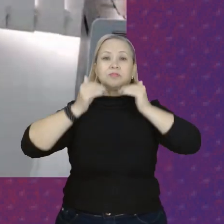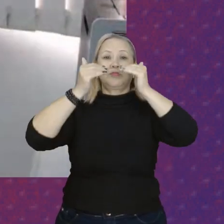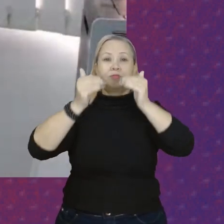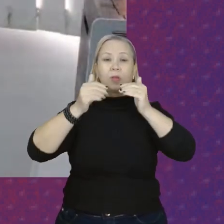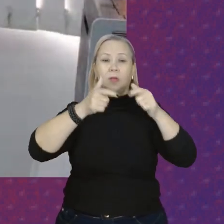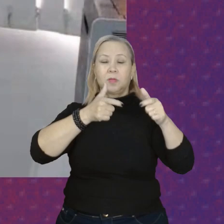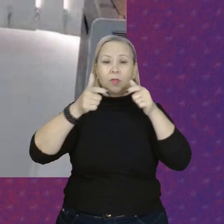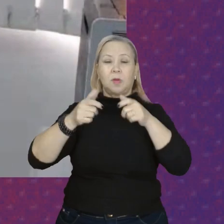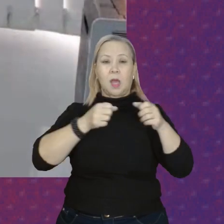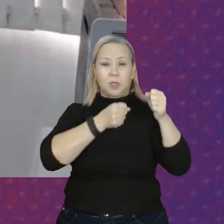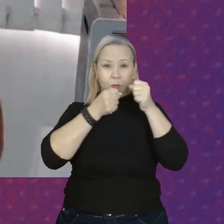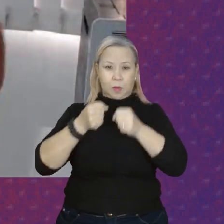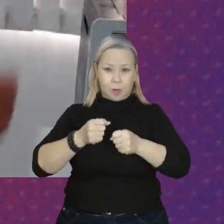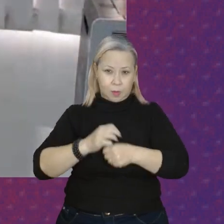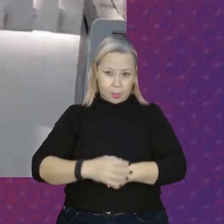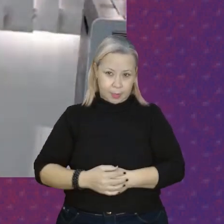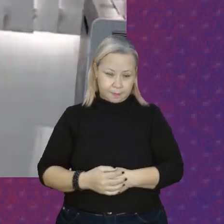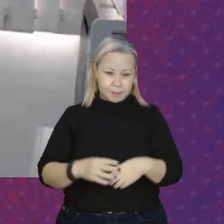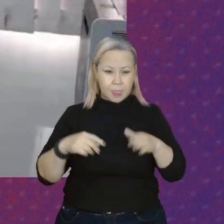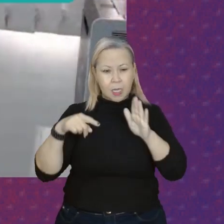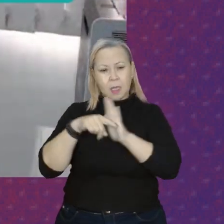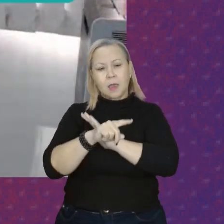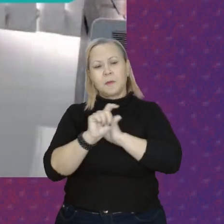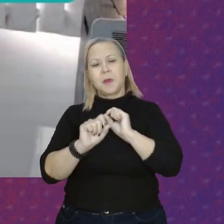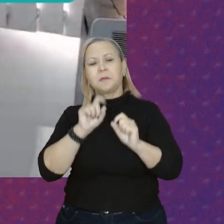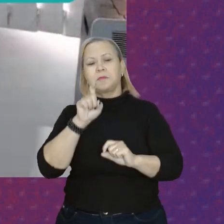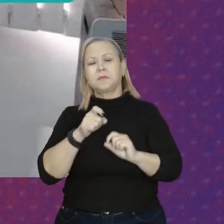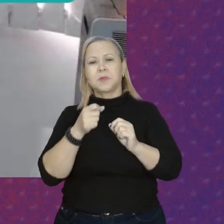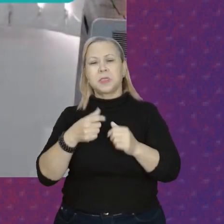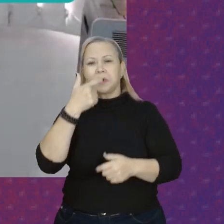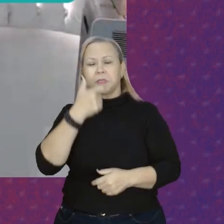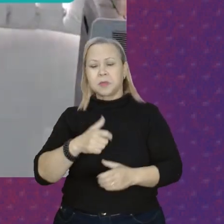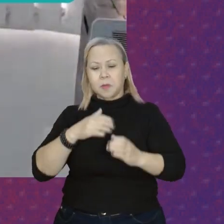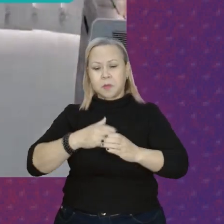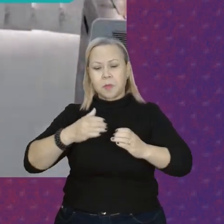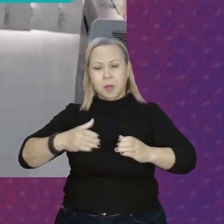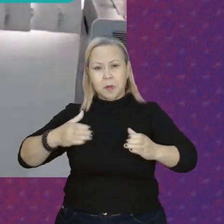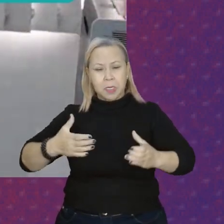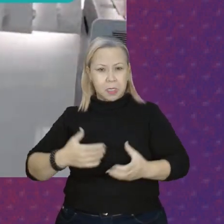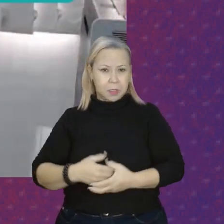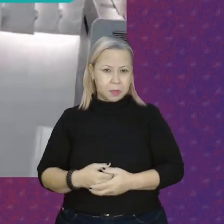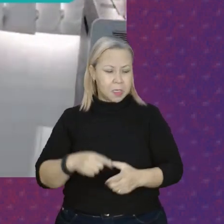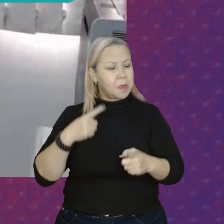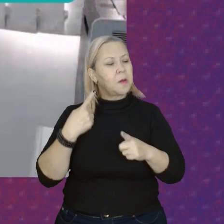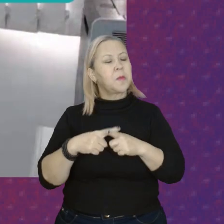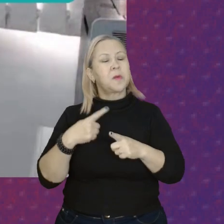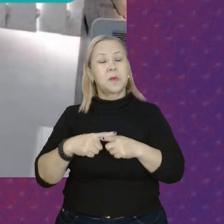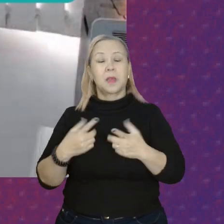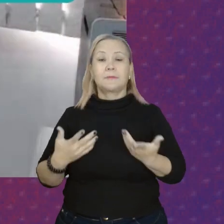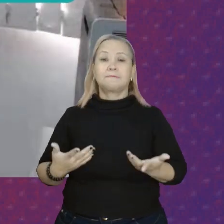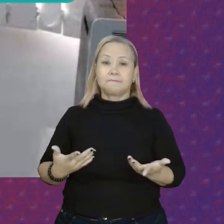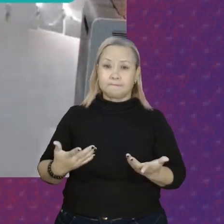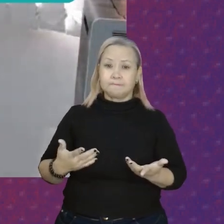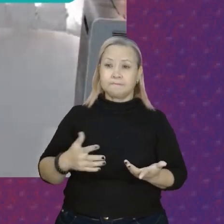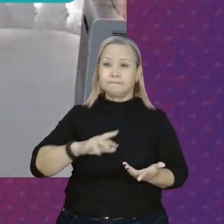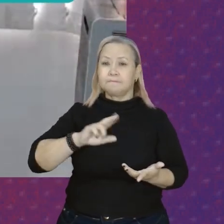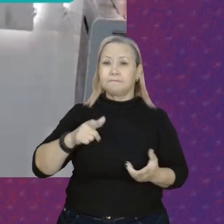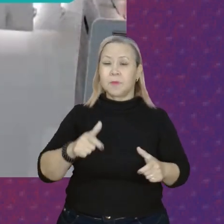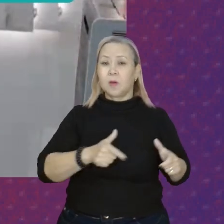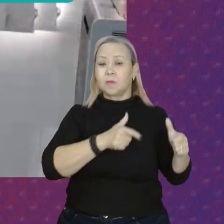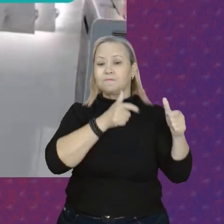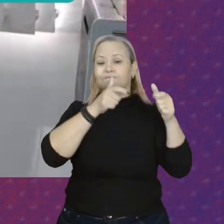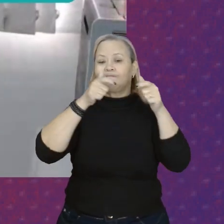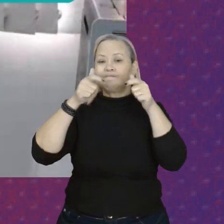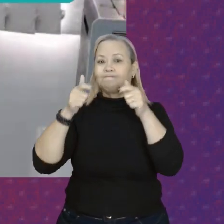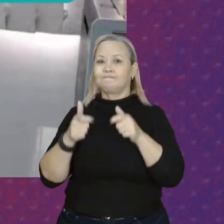espaços de poder. Então, a pergunta é, se somos a maioria, por que não nos